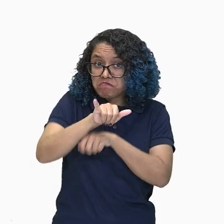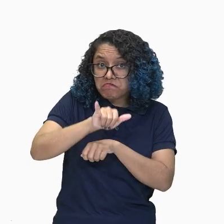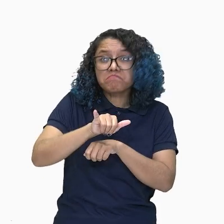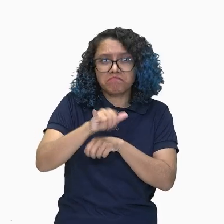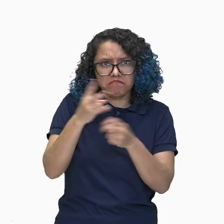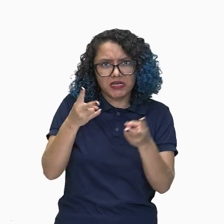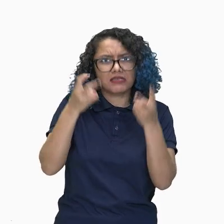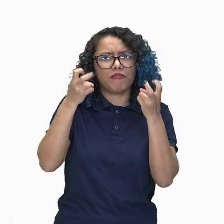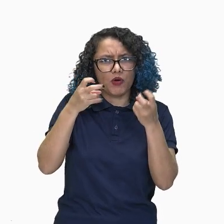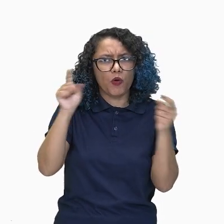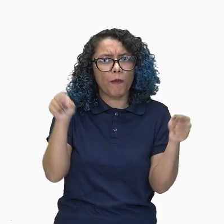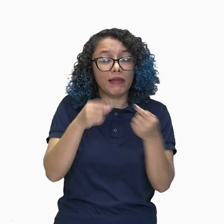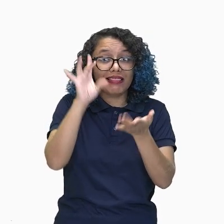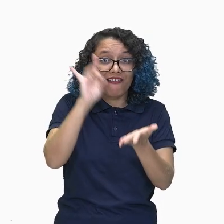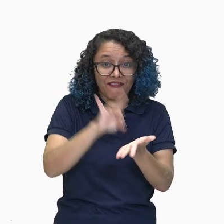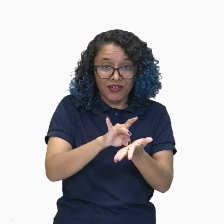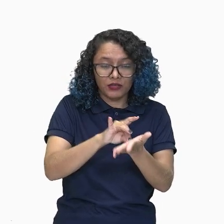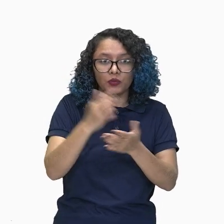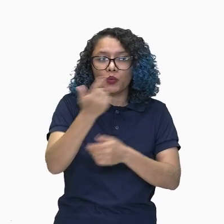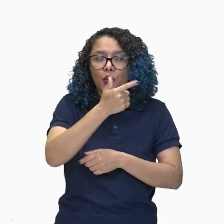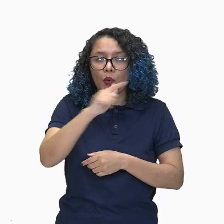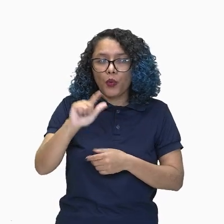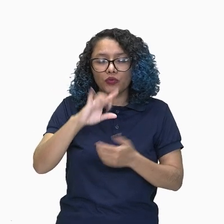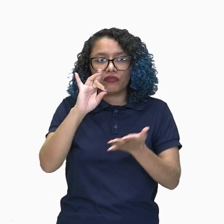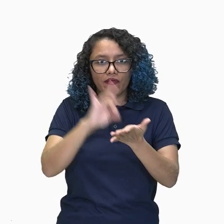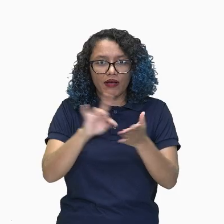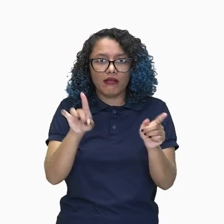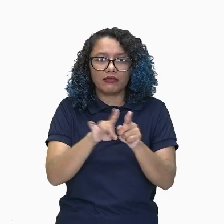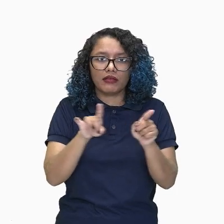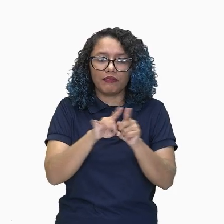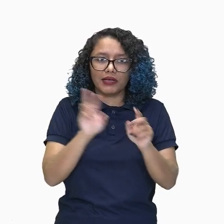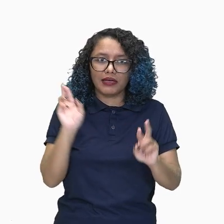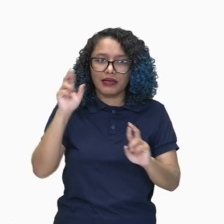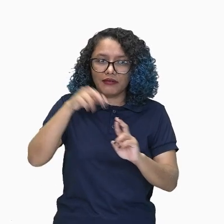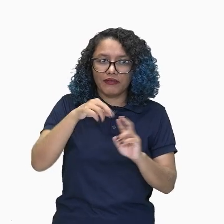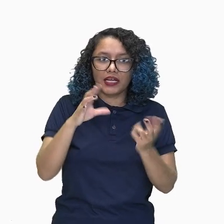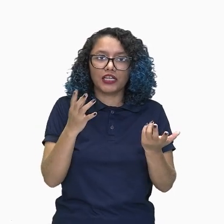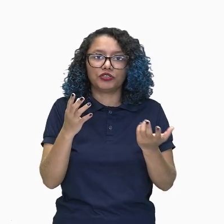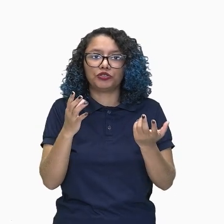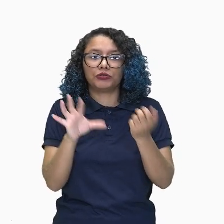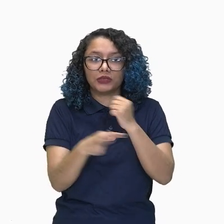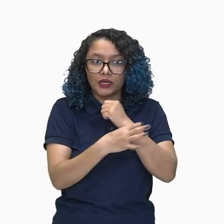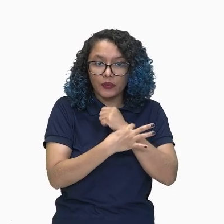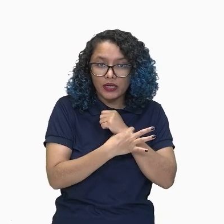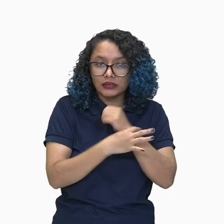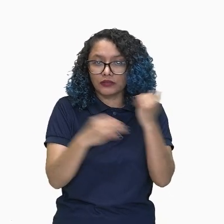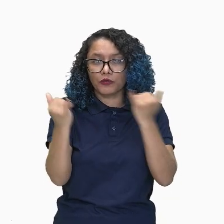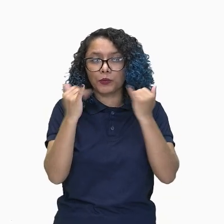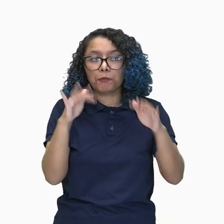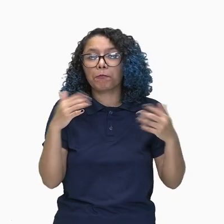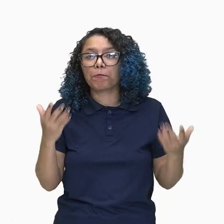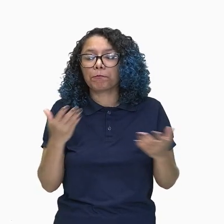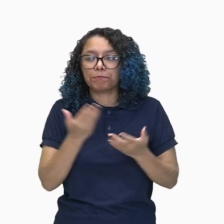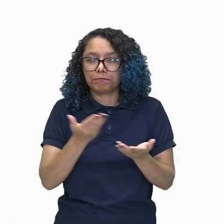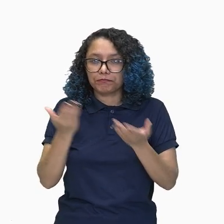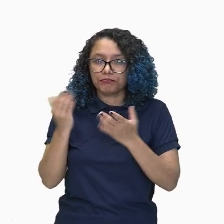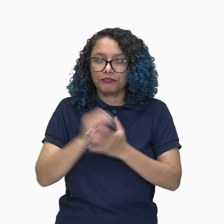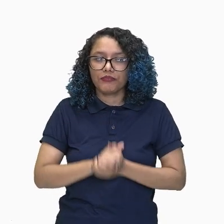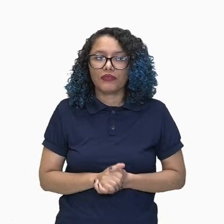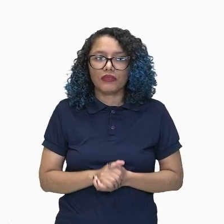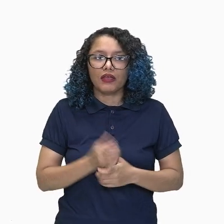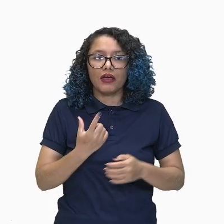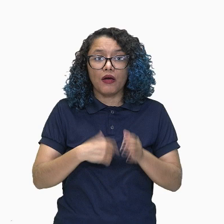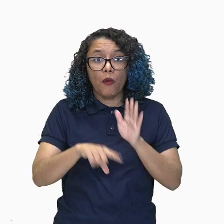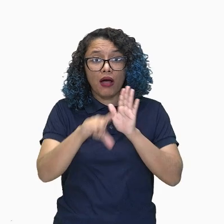fato. Outro fato que eu posso apontar relacionado à segurança de dados na internet é a Lei Geral de Proteção